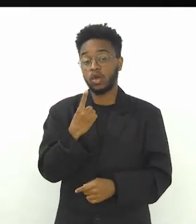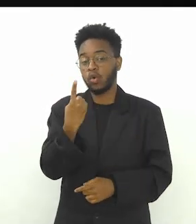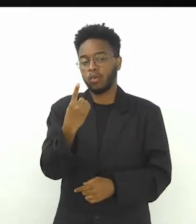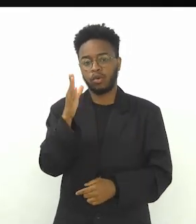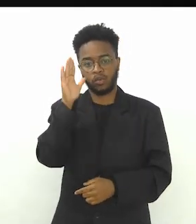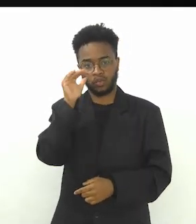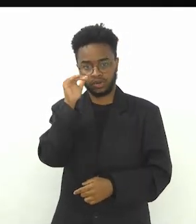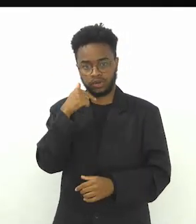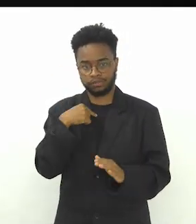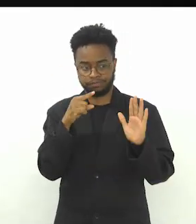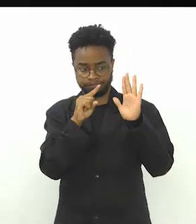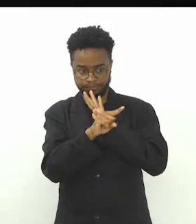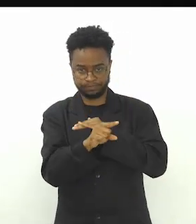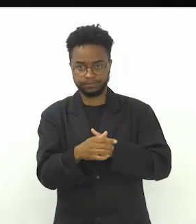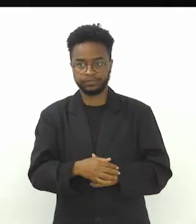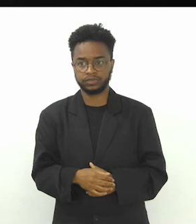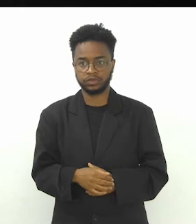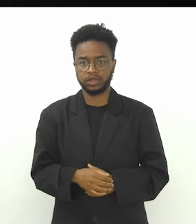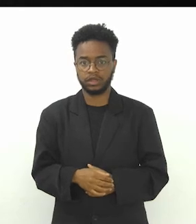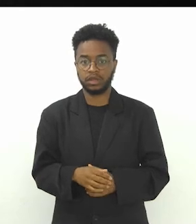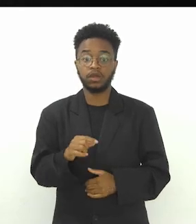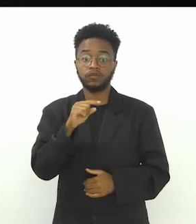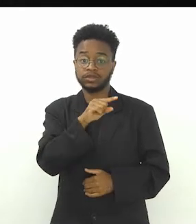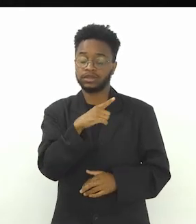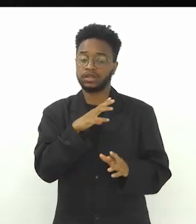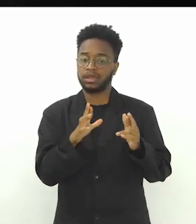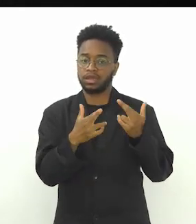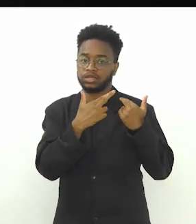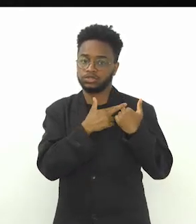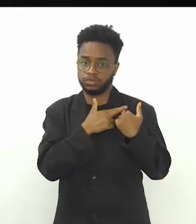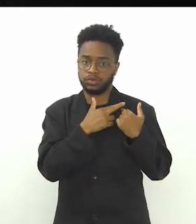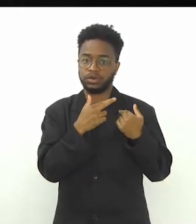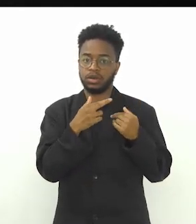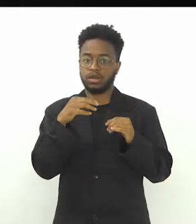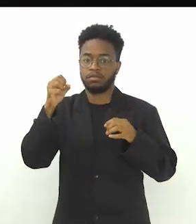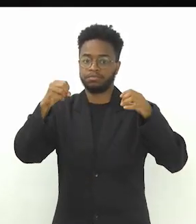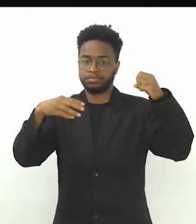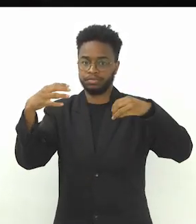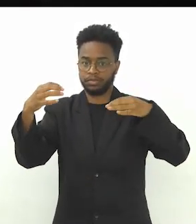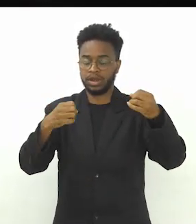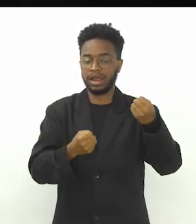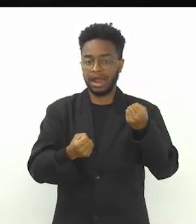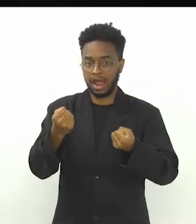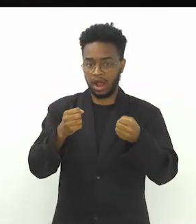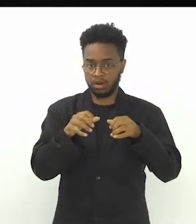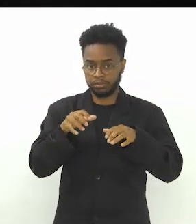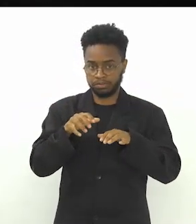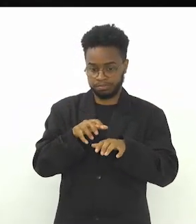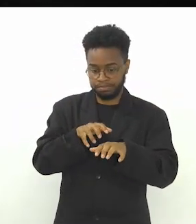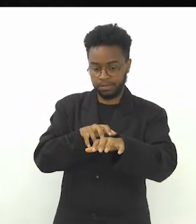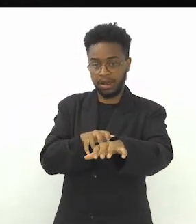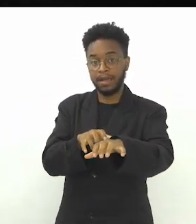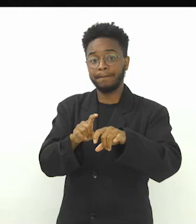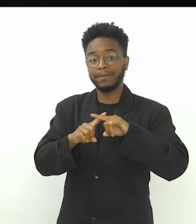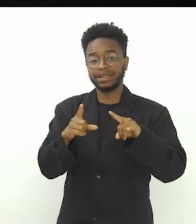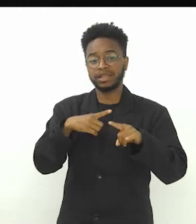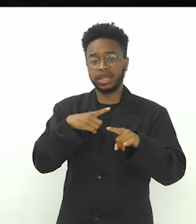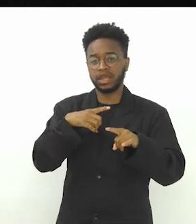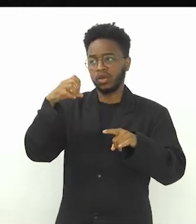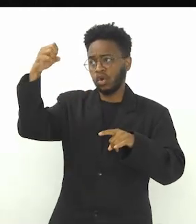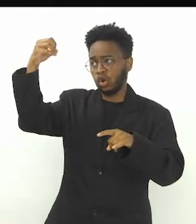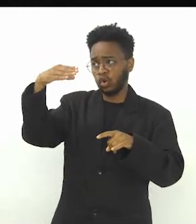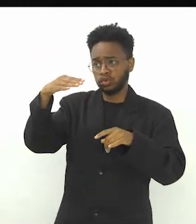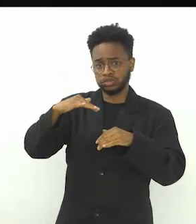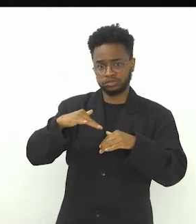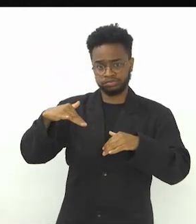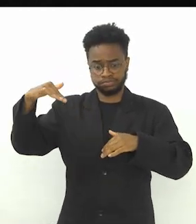mais uma curiosidade aqui. Você tem a responsabilidade de iluminar os carros, mas essa iluminação que vem lá de cima da